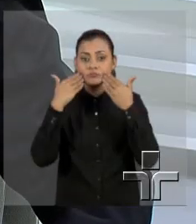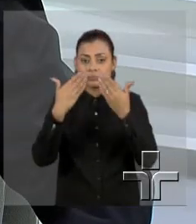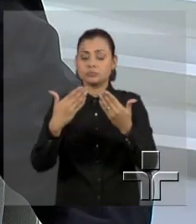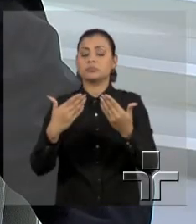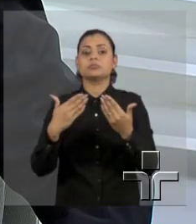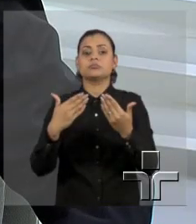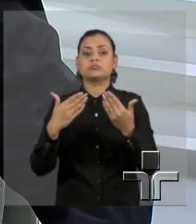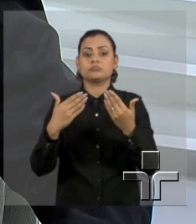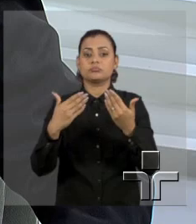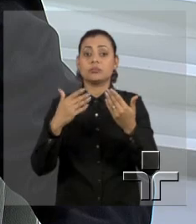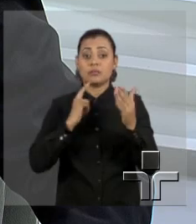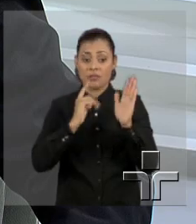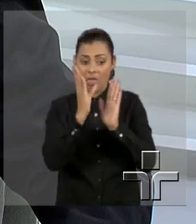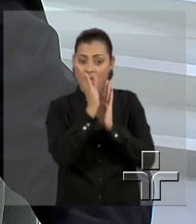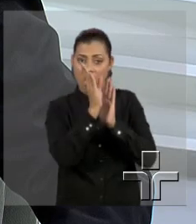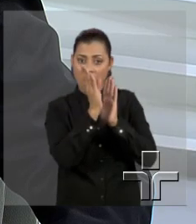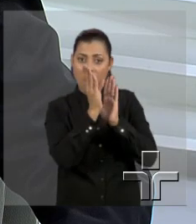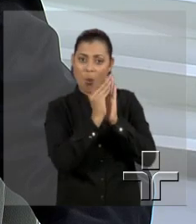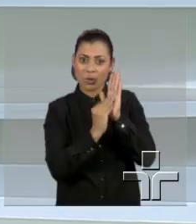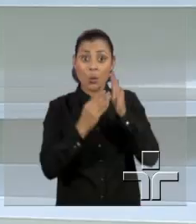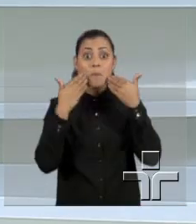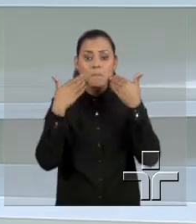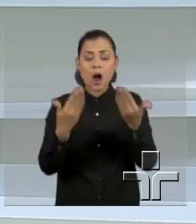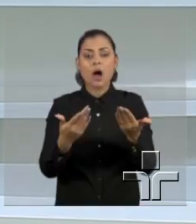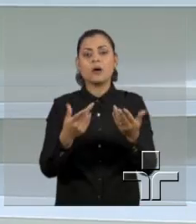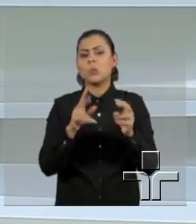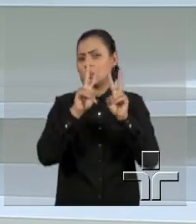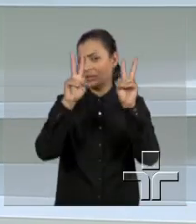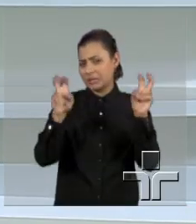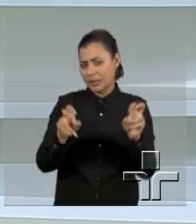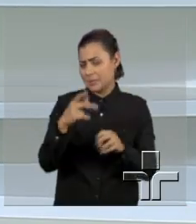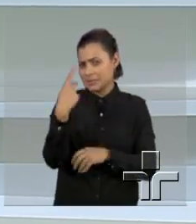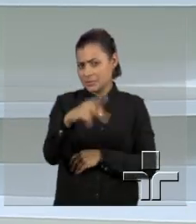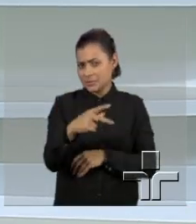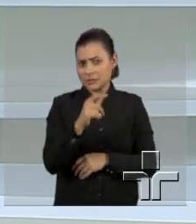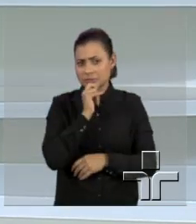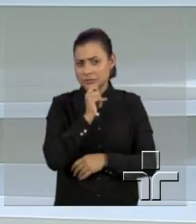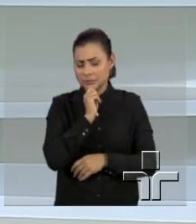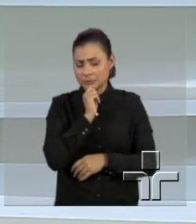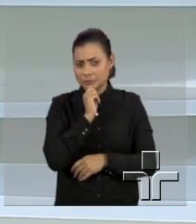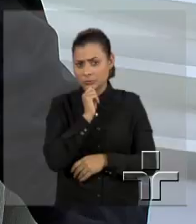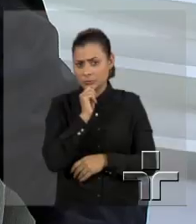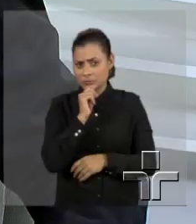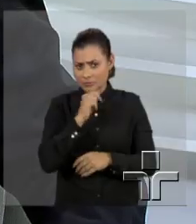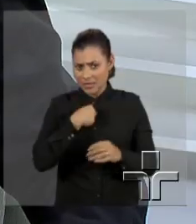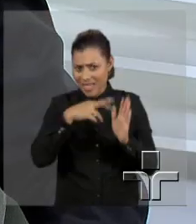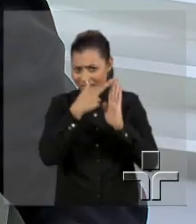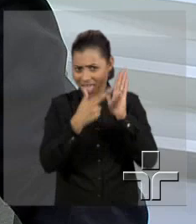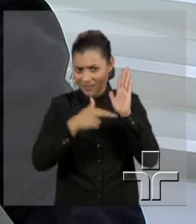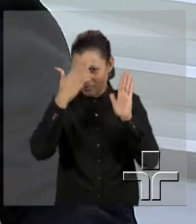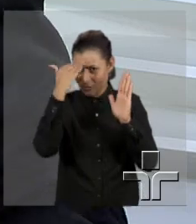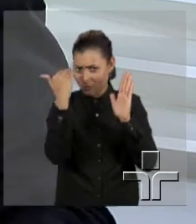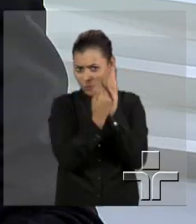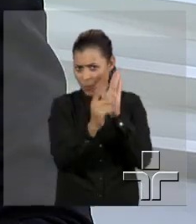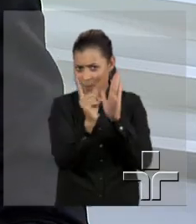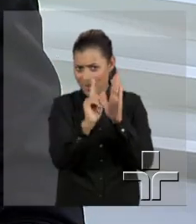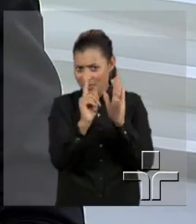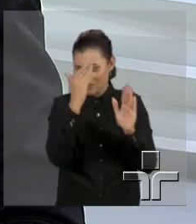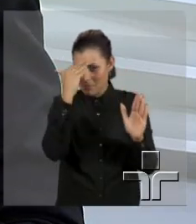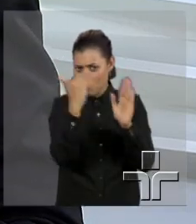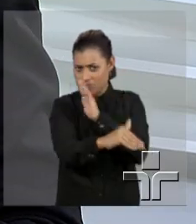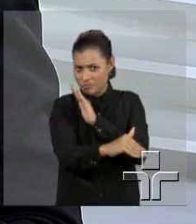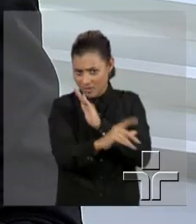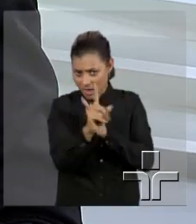máxima. Na sua avaliação, esse caso, falando em tese, está sujeito a esse princípio? Em tese,